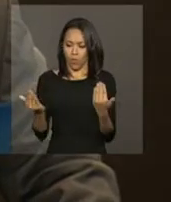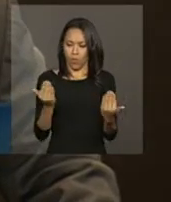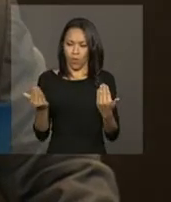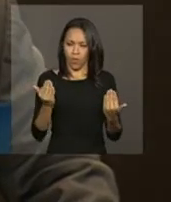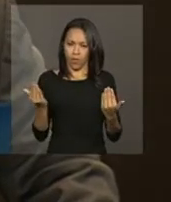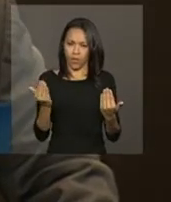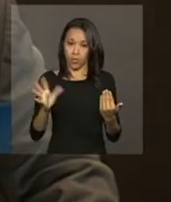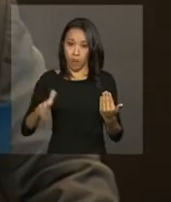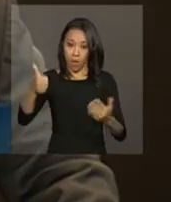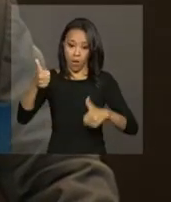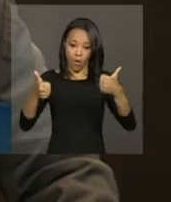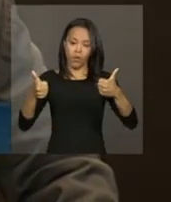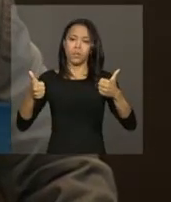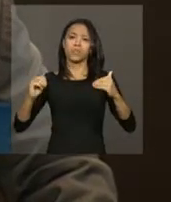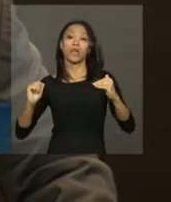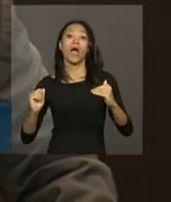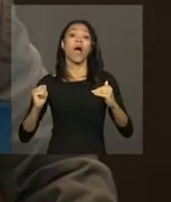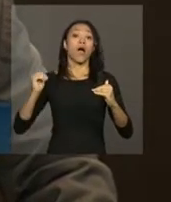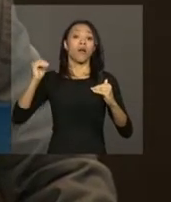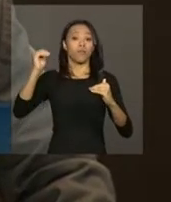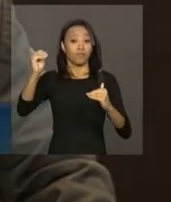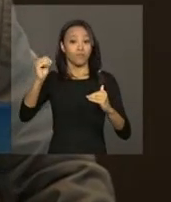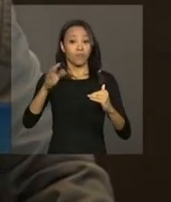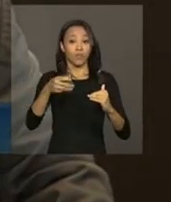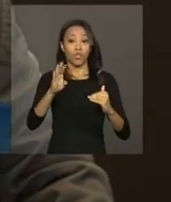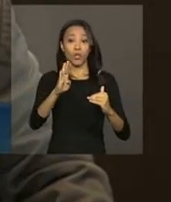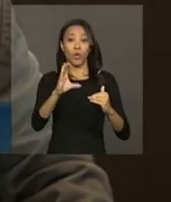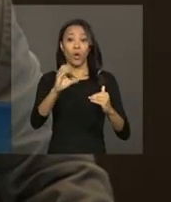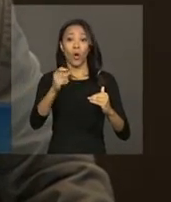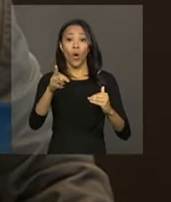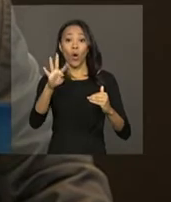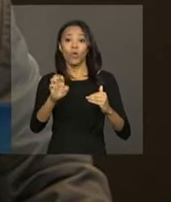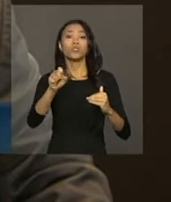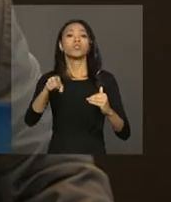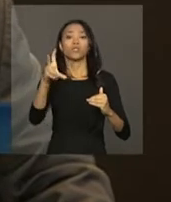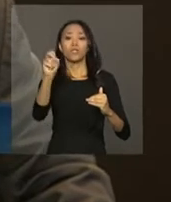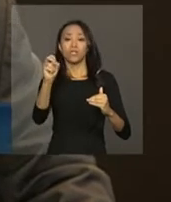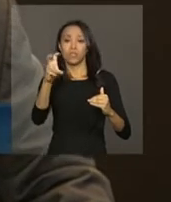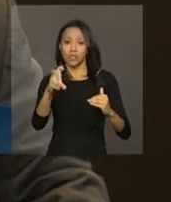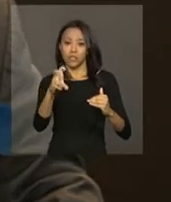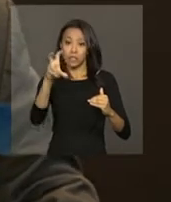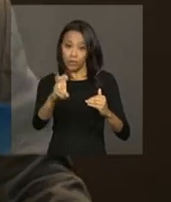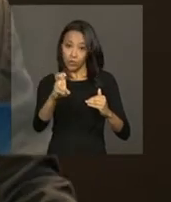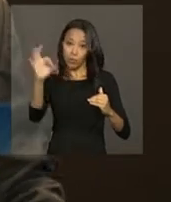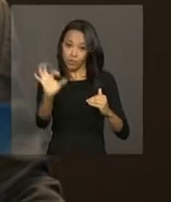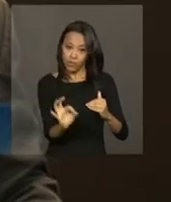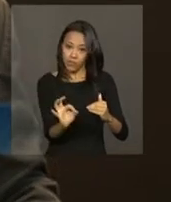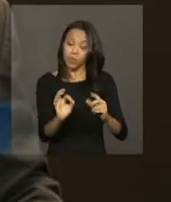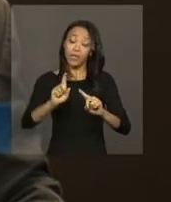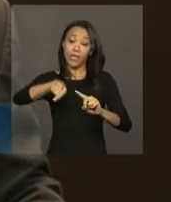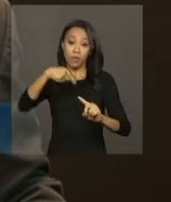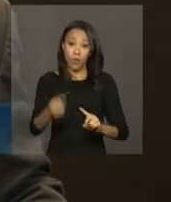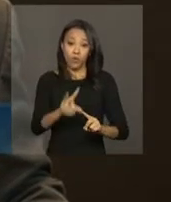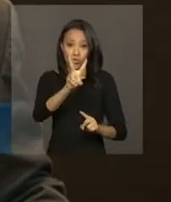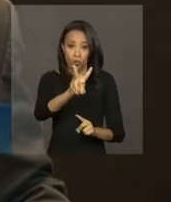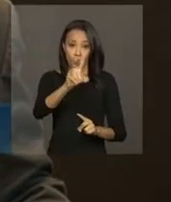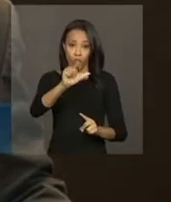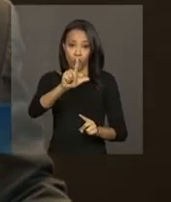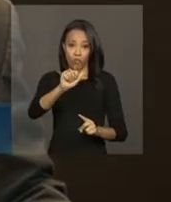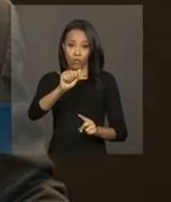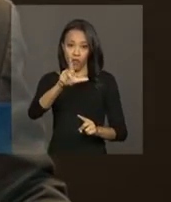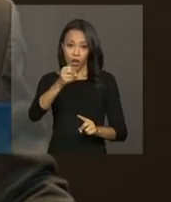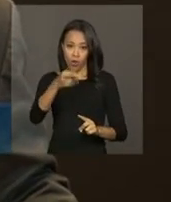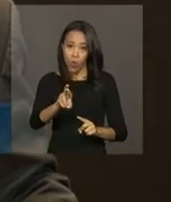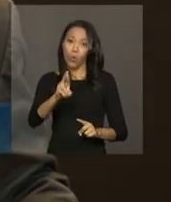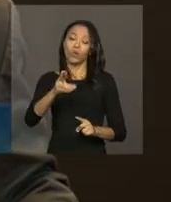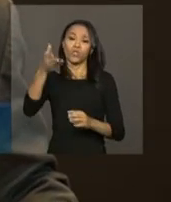melhores lances Seja superior ao valor de corte que é de 5% para determinar valor de corte multiplicarei o valor